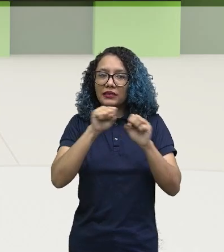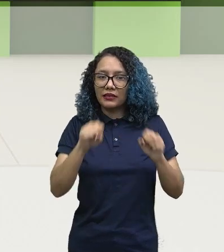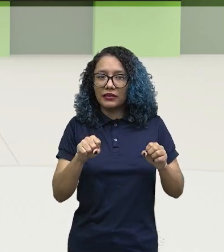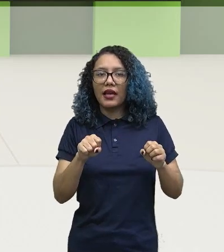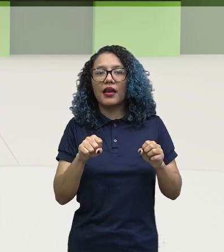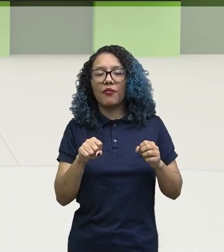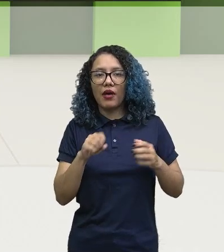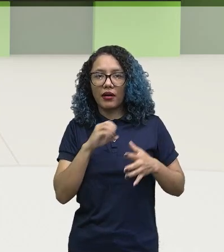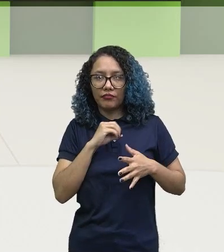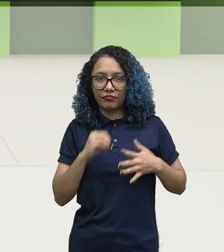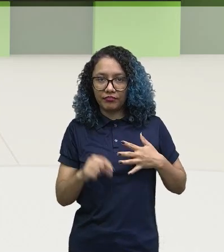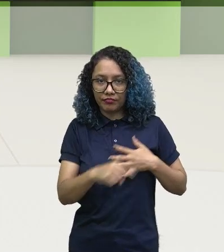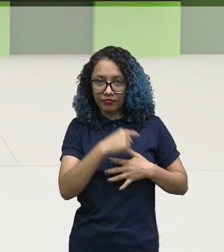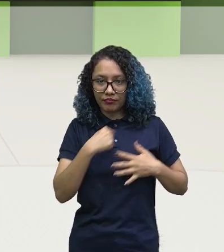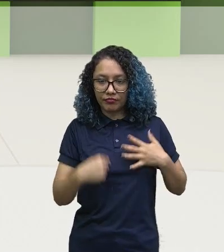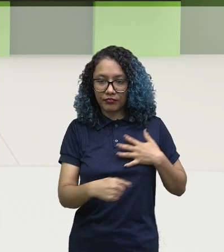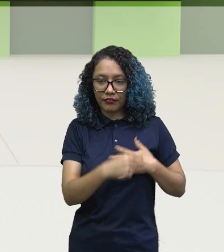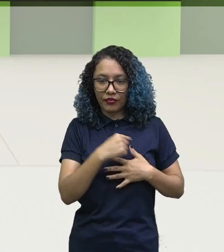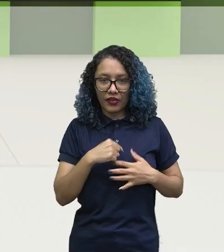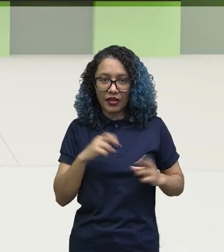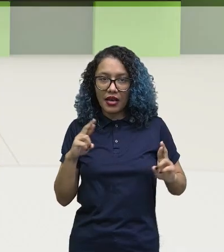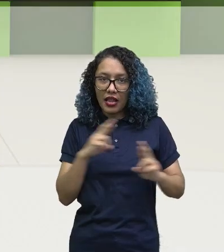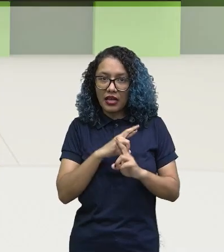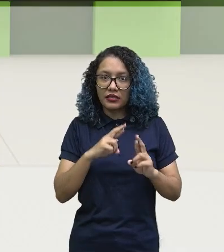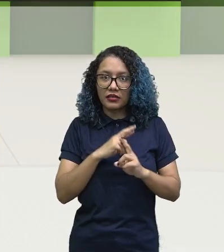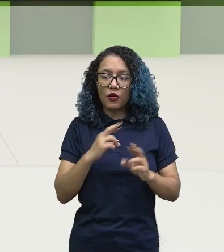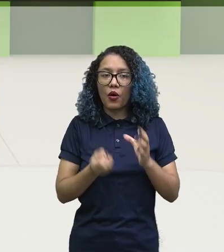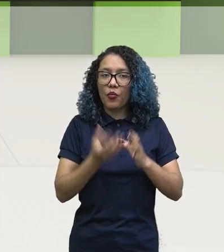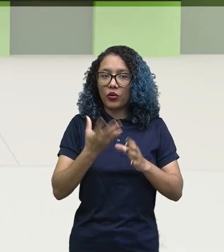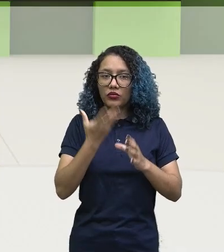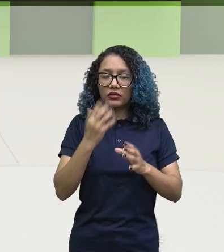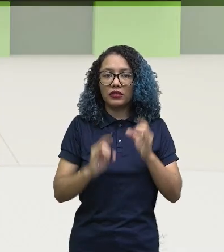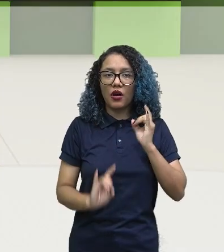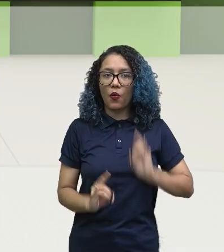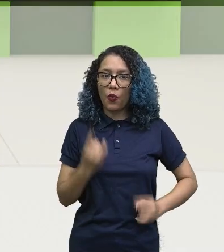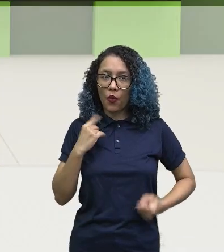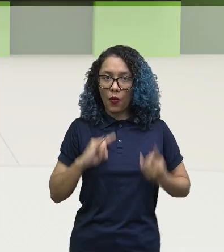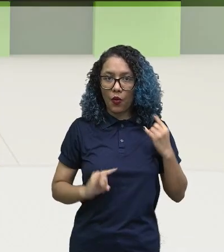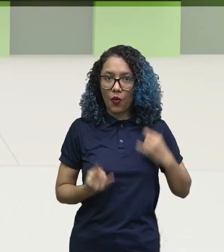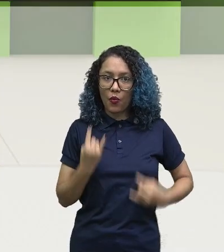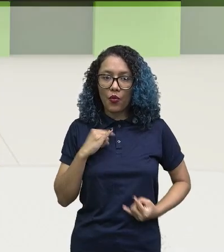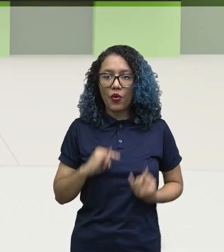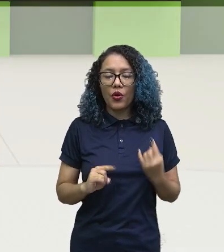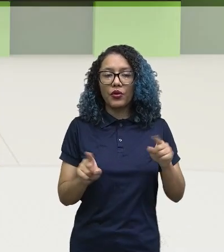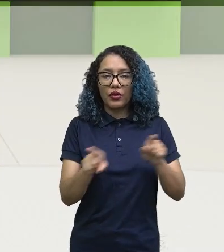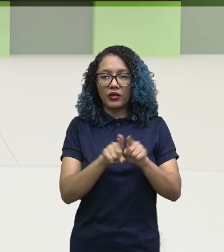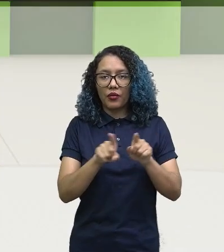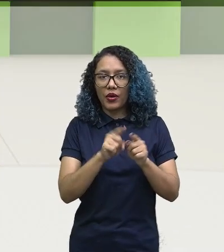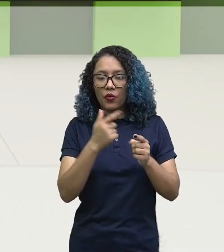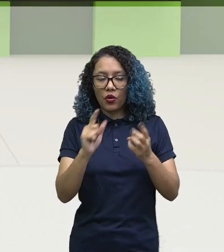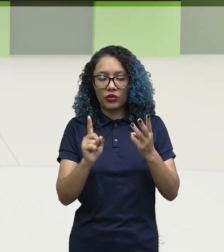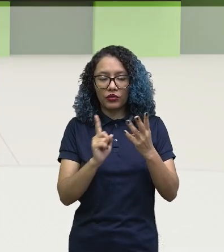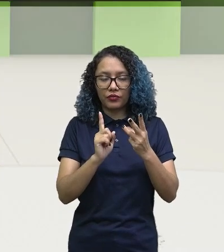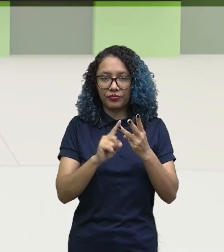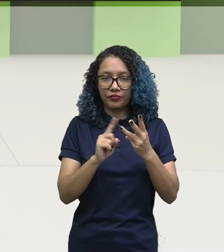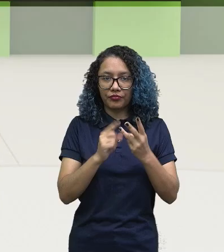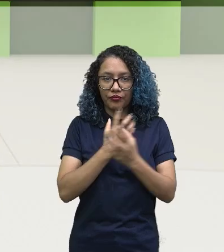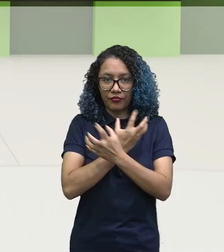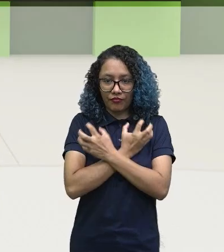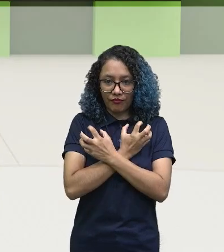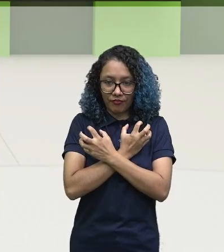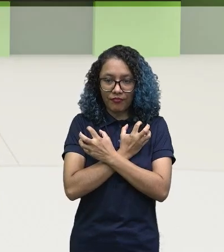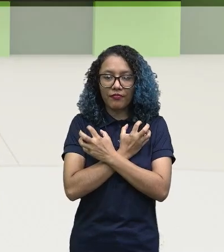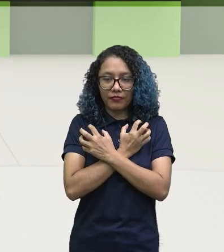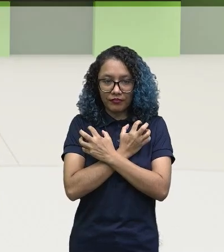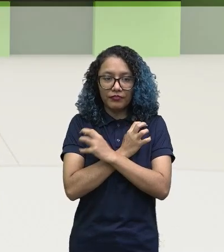está relacionado com a produção de hormônios. E, por fim, nós iremos falar do sistema ósseo, né, o sistema esquelético, e